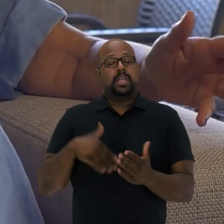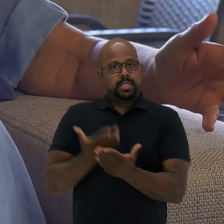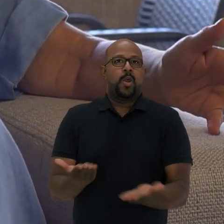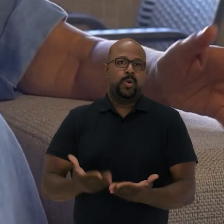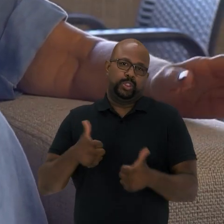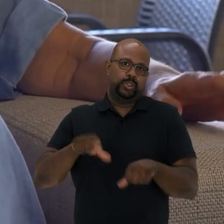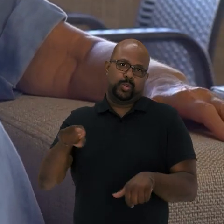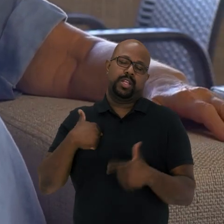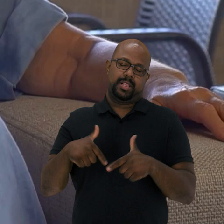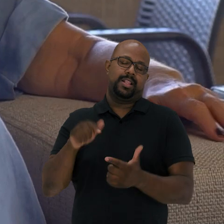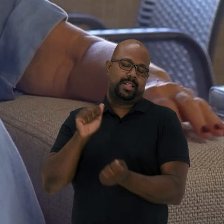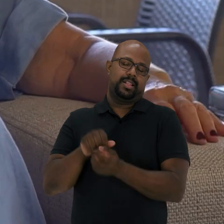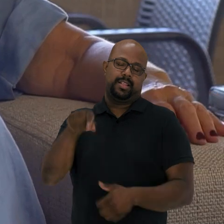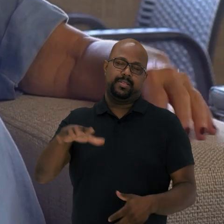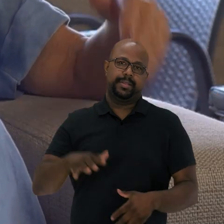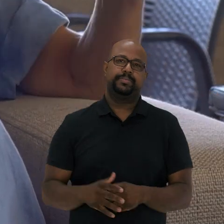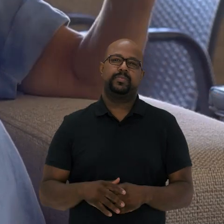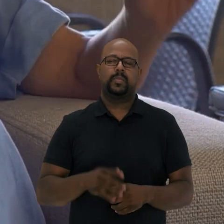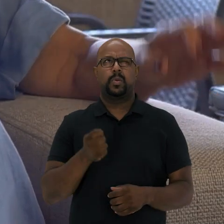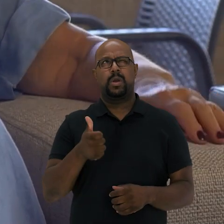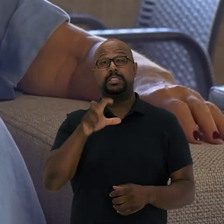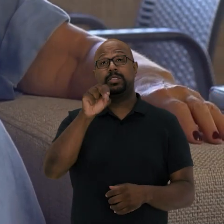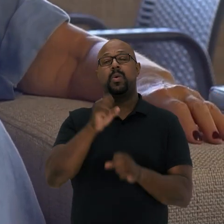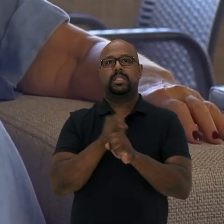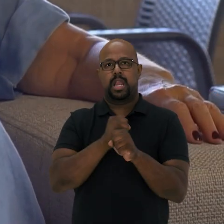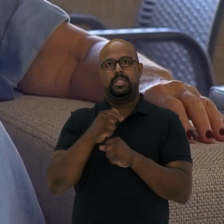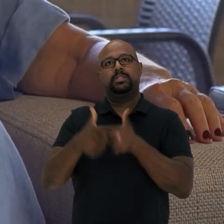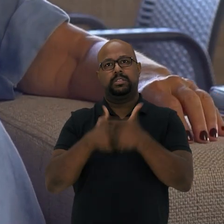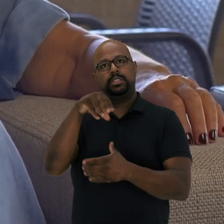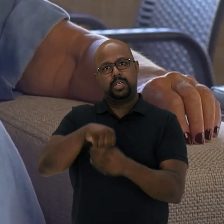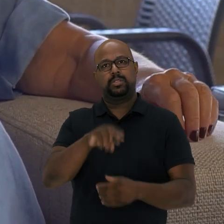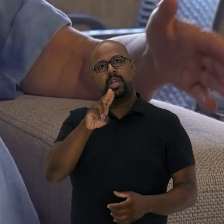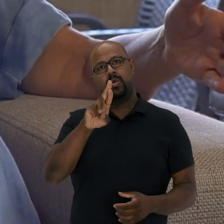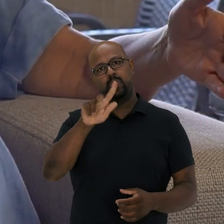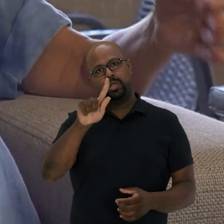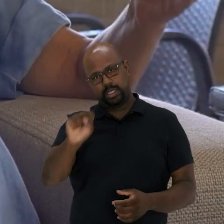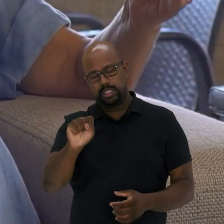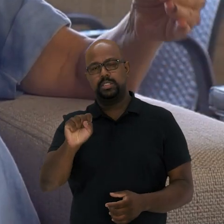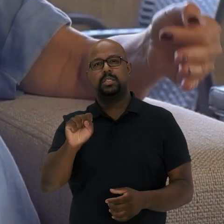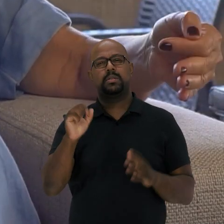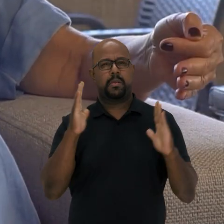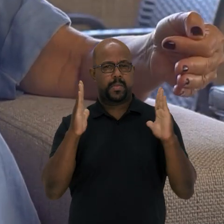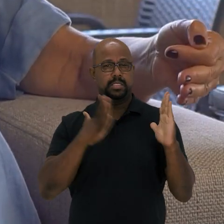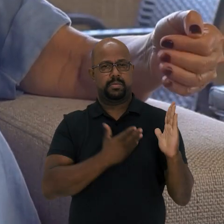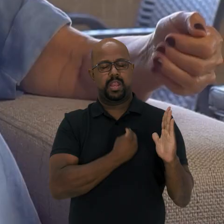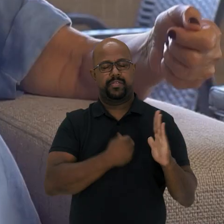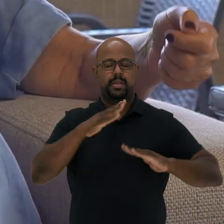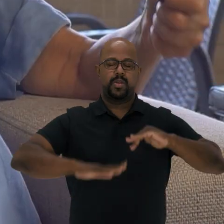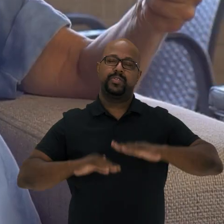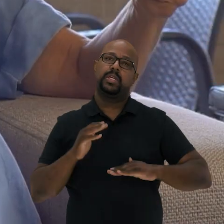Estou lá até hoje. Então, são quase 50 anos de atividade na URGS. Durante uma parte da minha